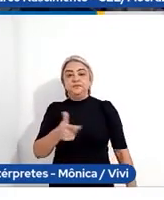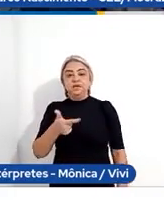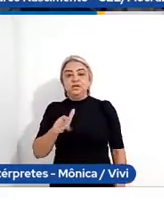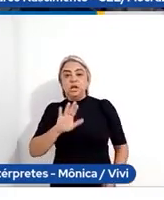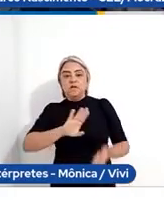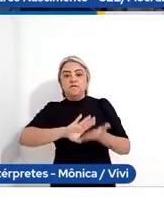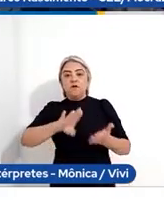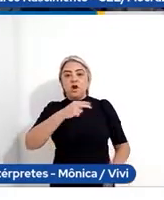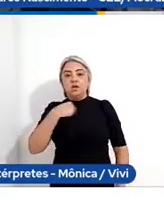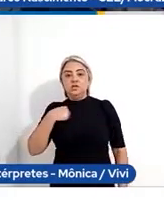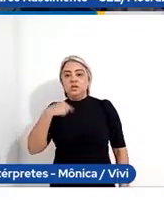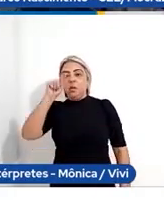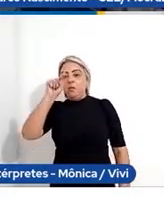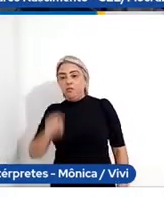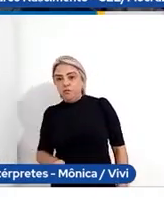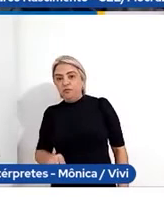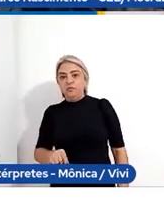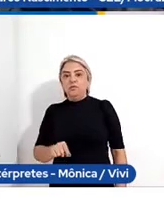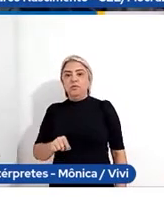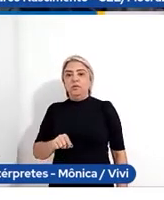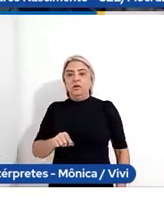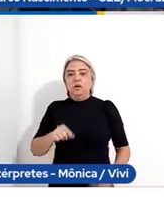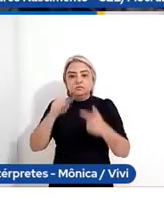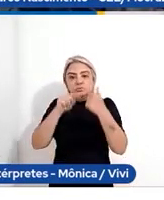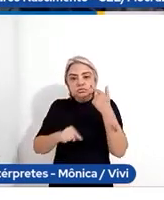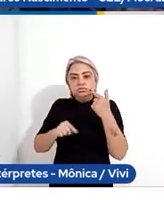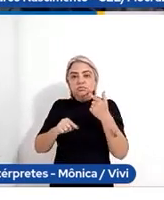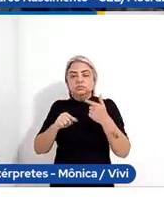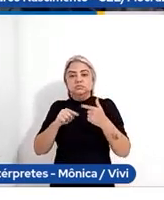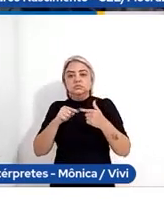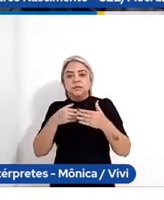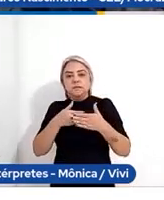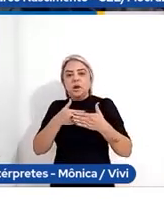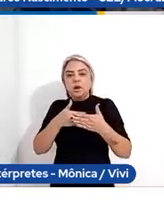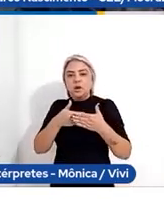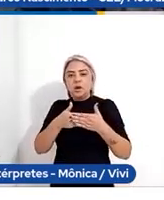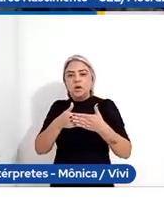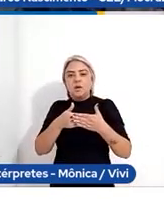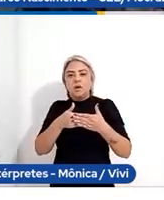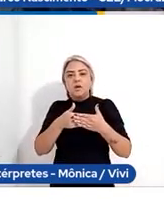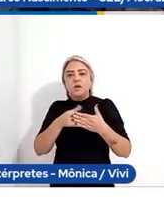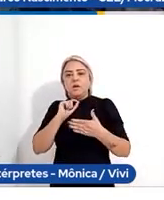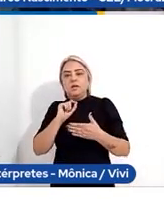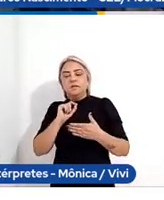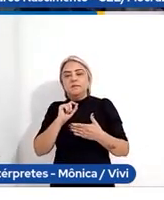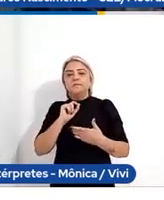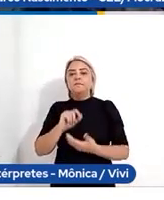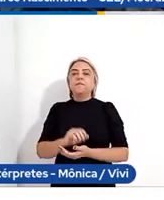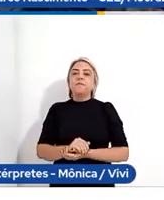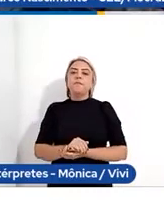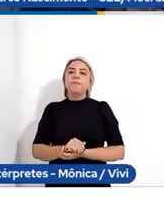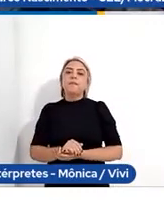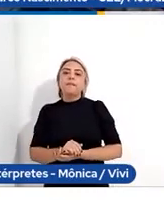despenca. Essa faixa mais próxima do eixo horizontal aqui, a média